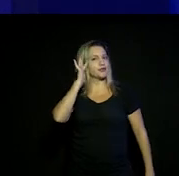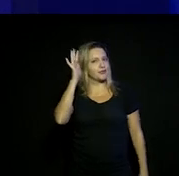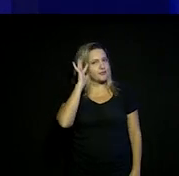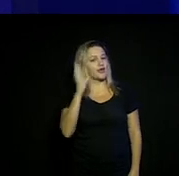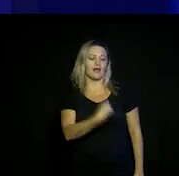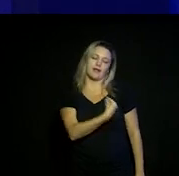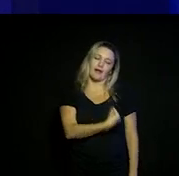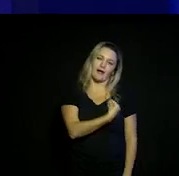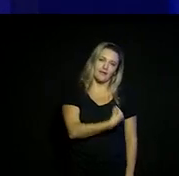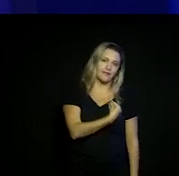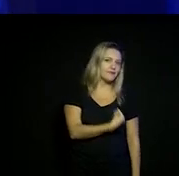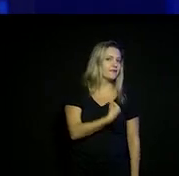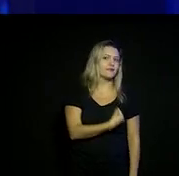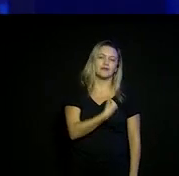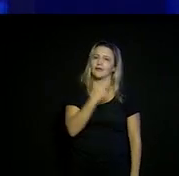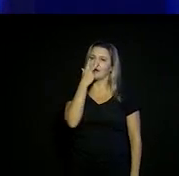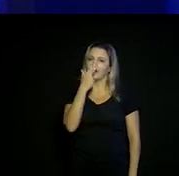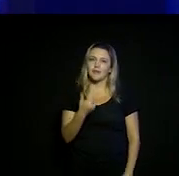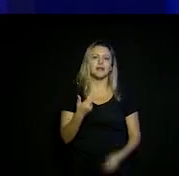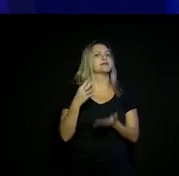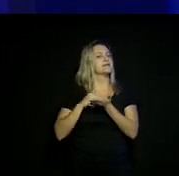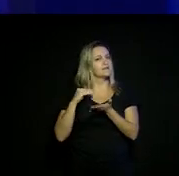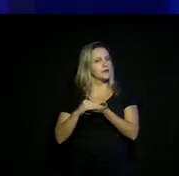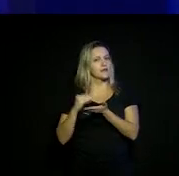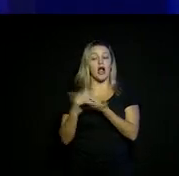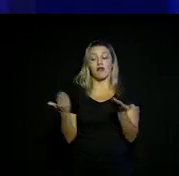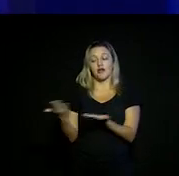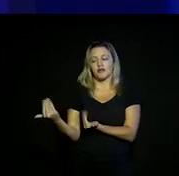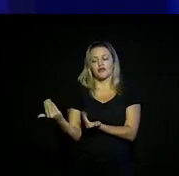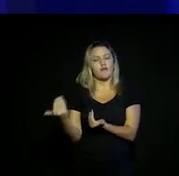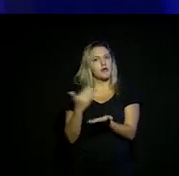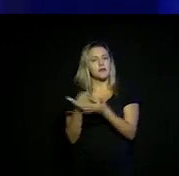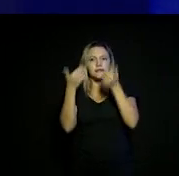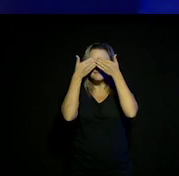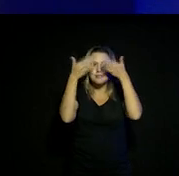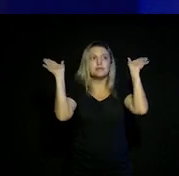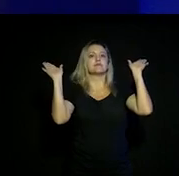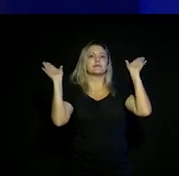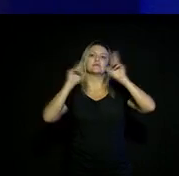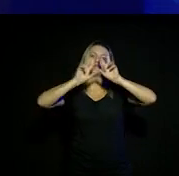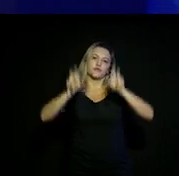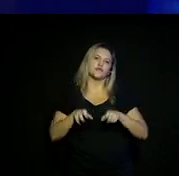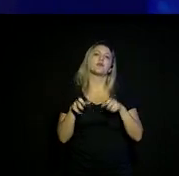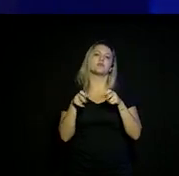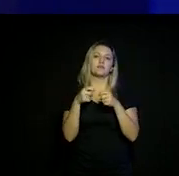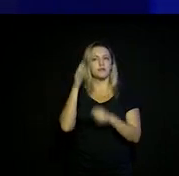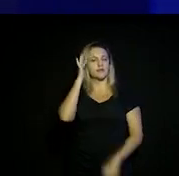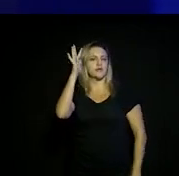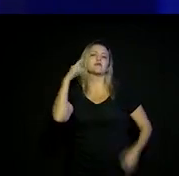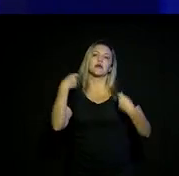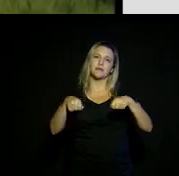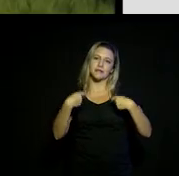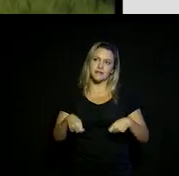tempo. Inclusive os jovens começam a redespertar para essa necessidade. Falar um pouco sobre o tema